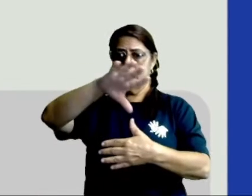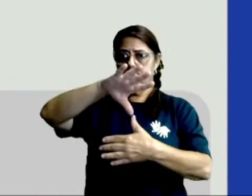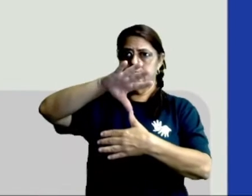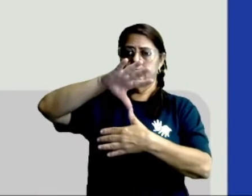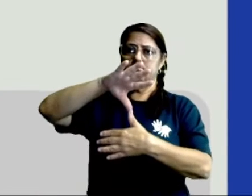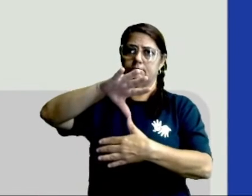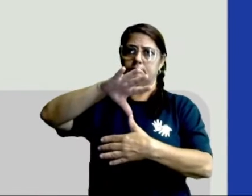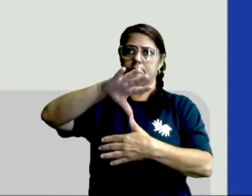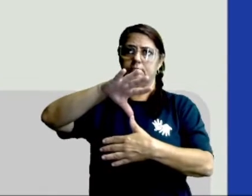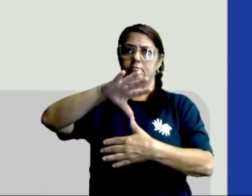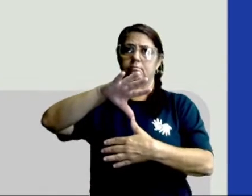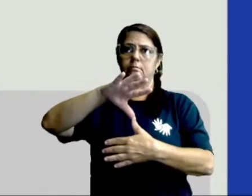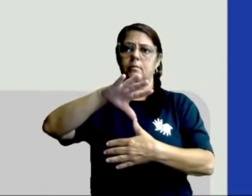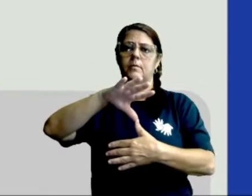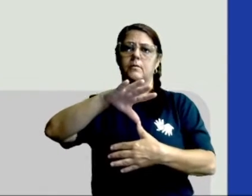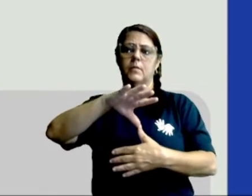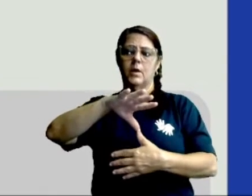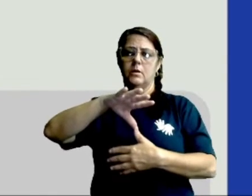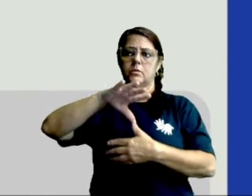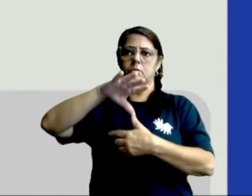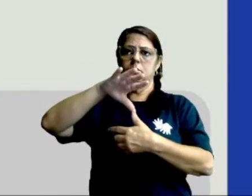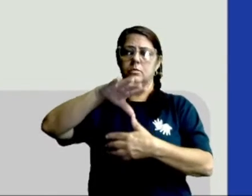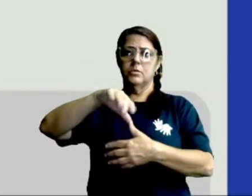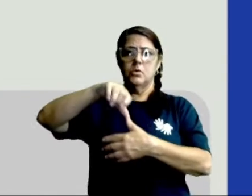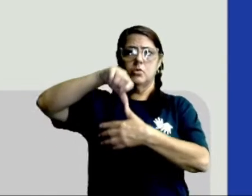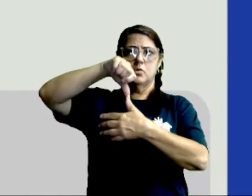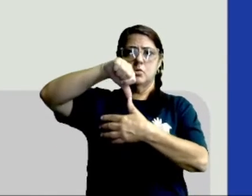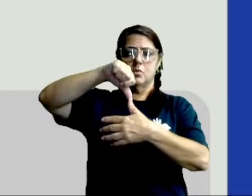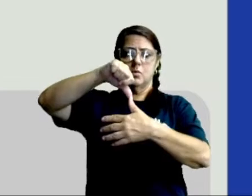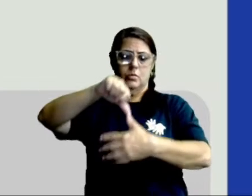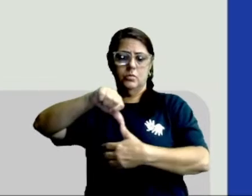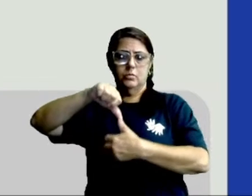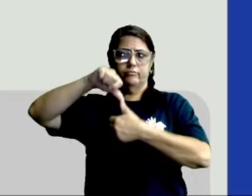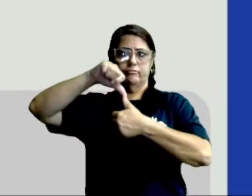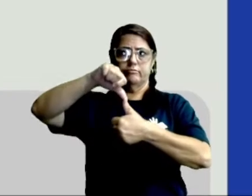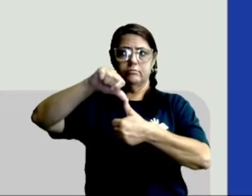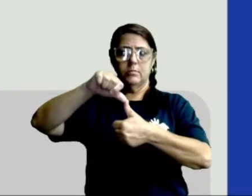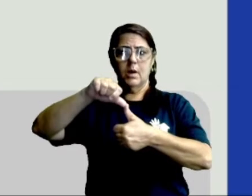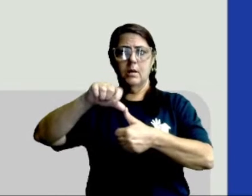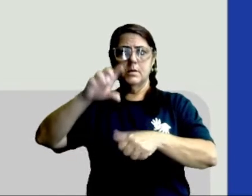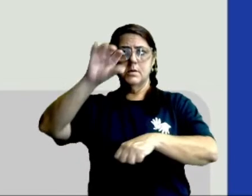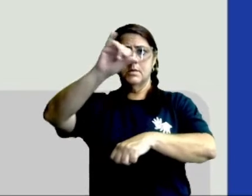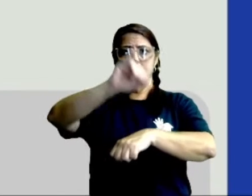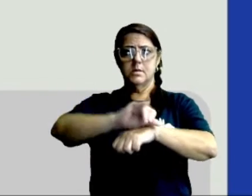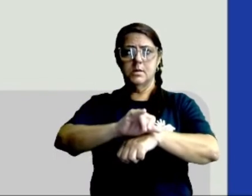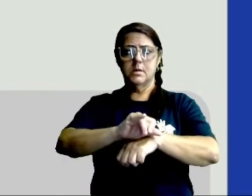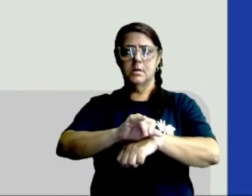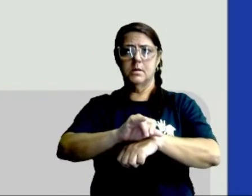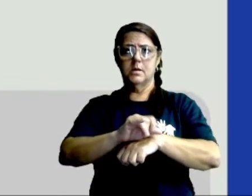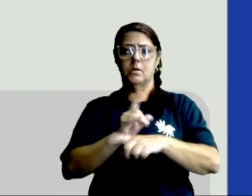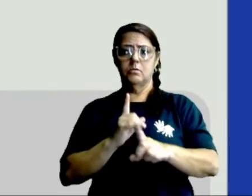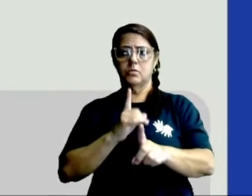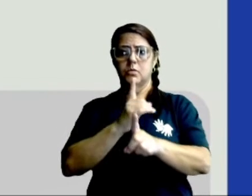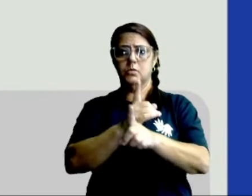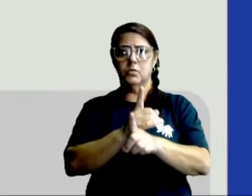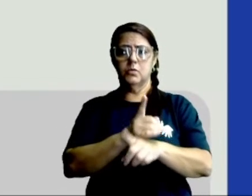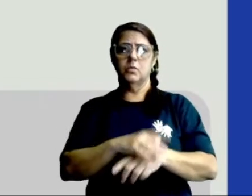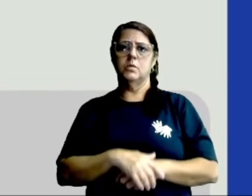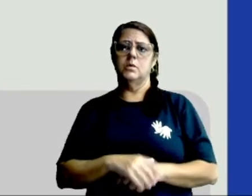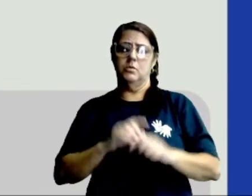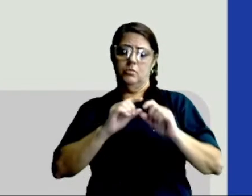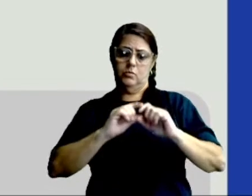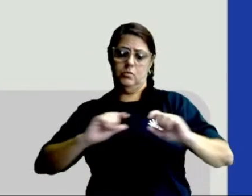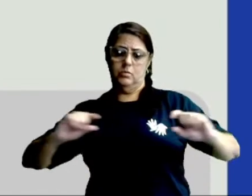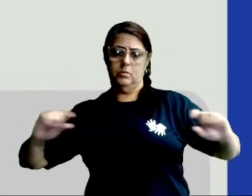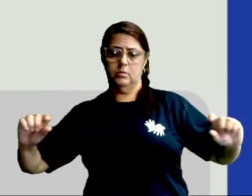ficou denominado como América do Sul, e a América Central, ela faz uma ligação, né, se localiza entre essas duas, como já disse o istmo,